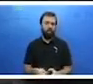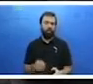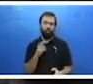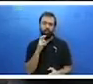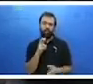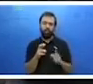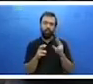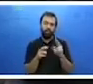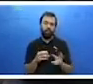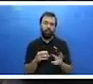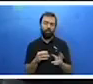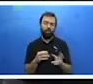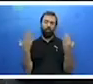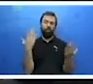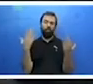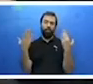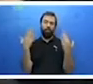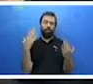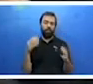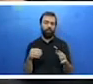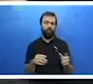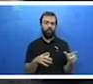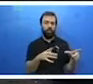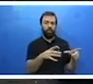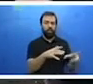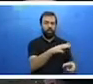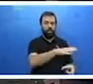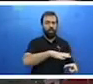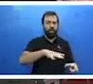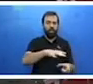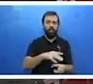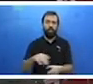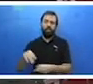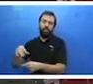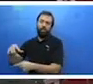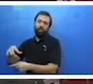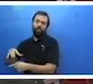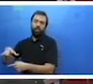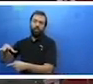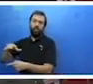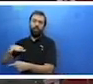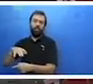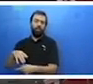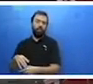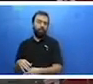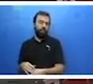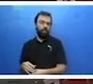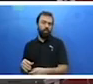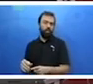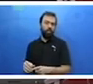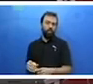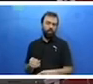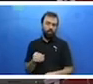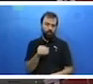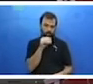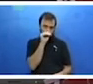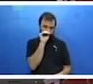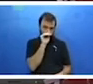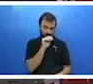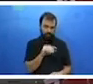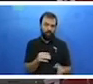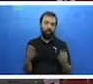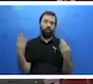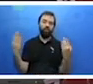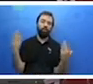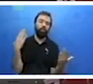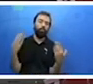Respondendo, comparando a área e a população das regiões sudeste, nossa aqui ó, sudeste e norte, nós